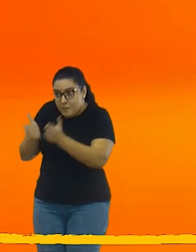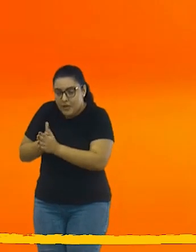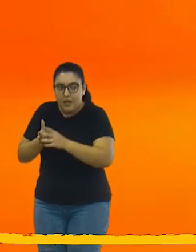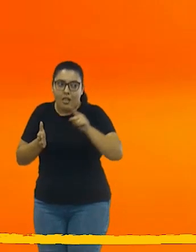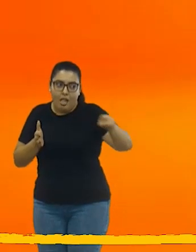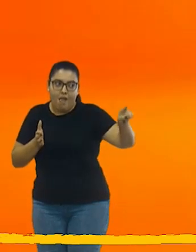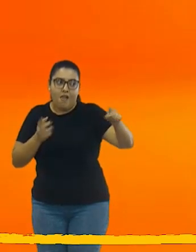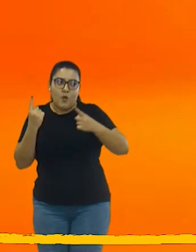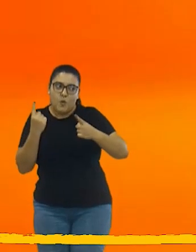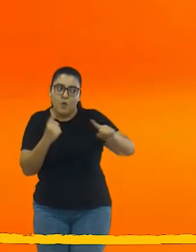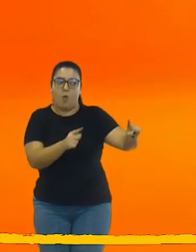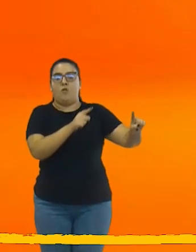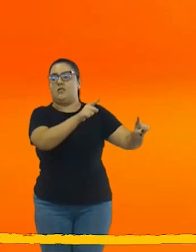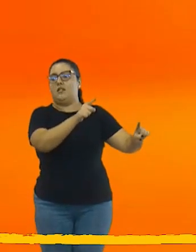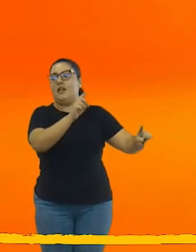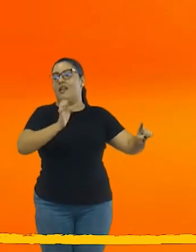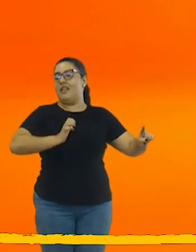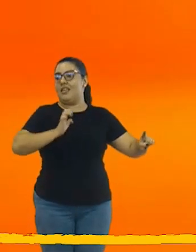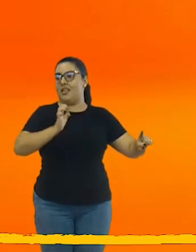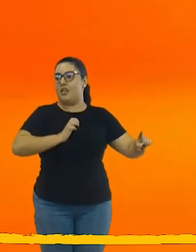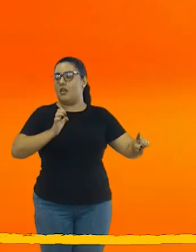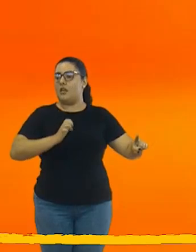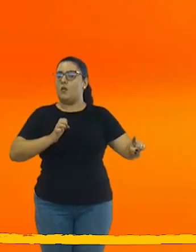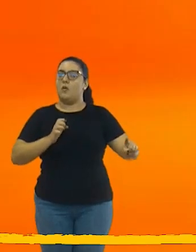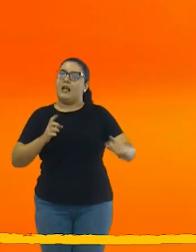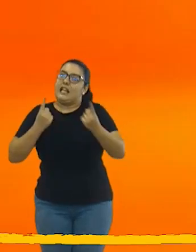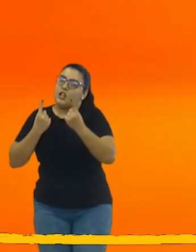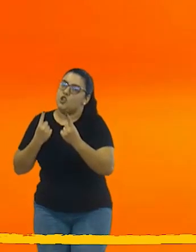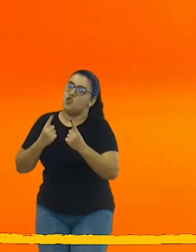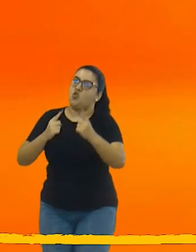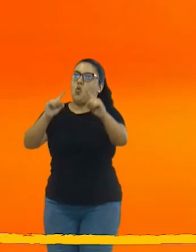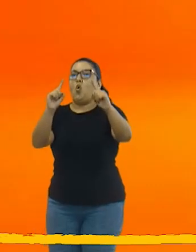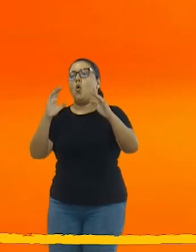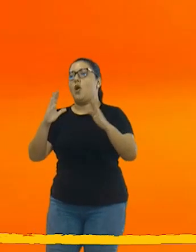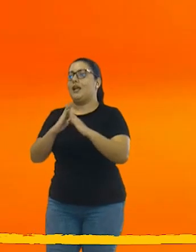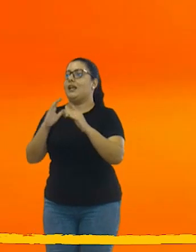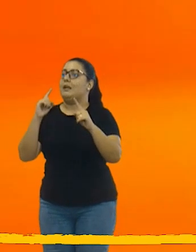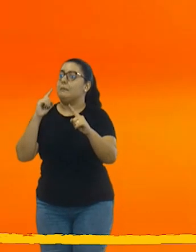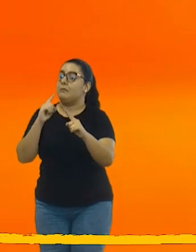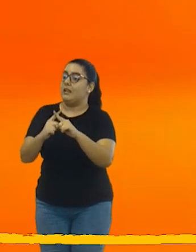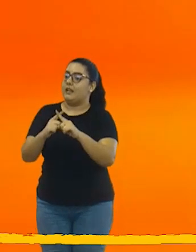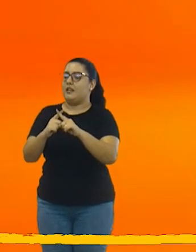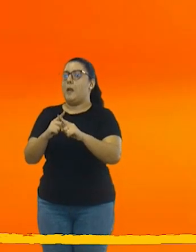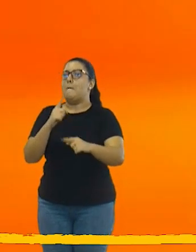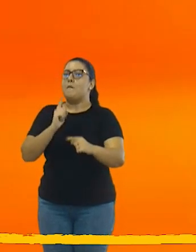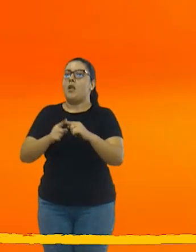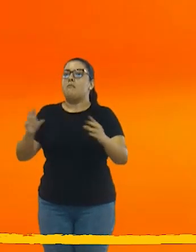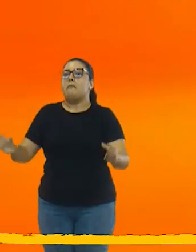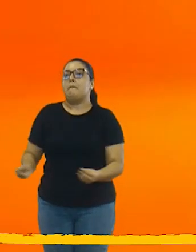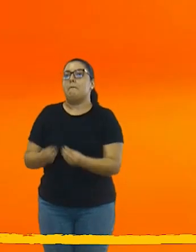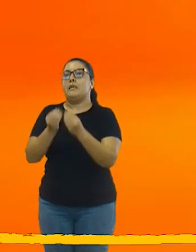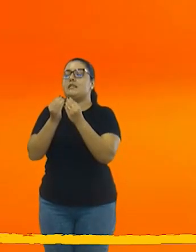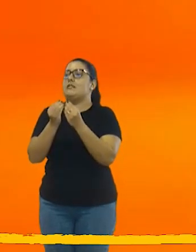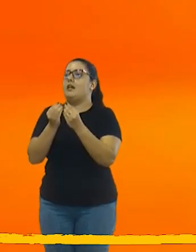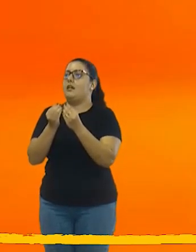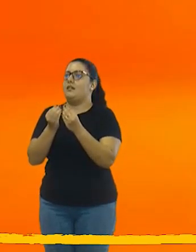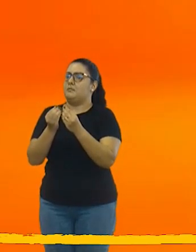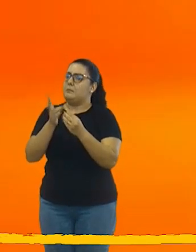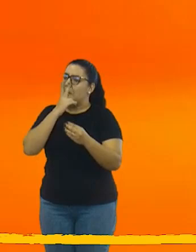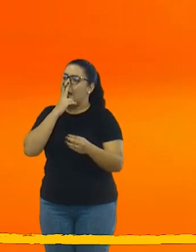a igreja, querendo celebrar uma missa para o cachorro em latim. Vocês devem lembrar